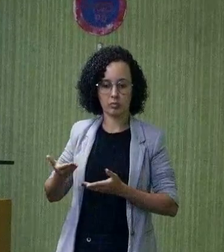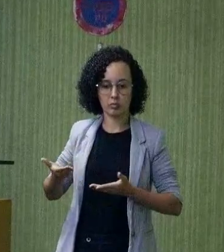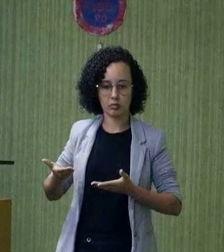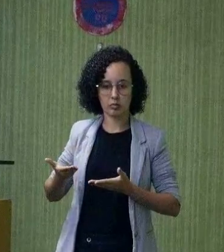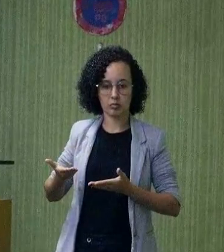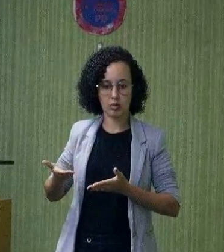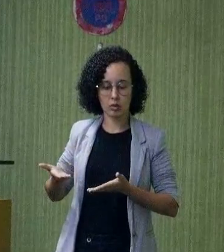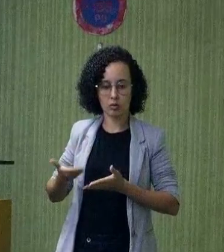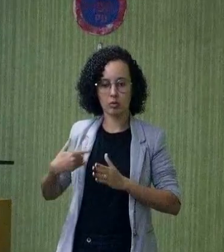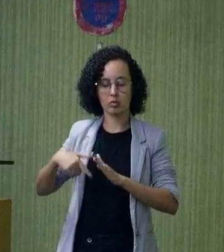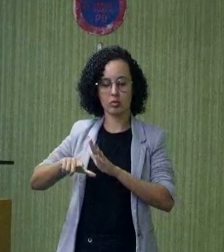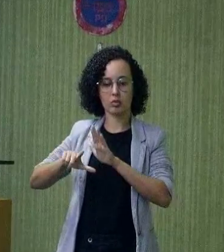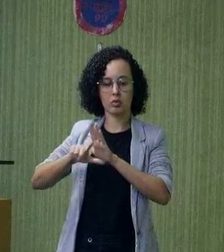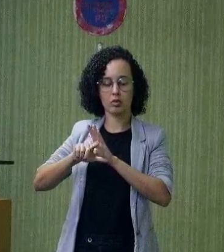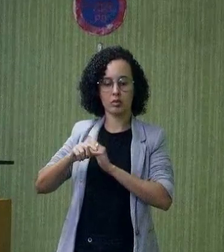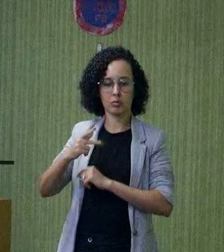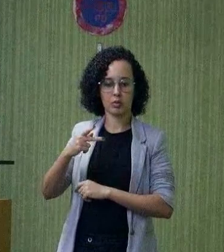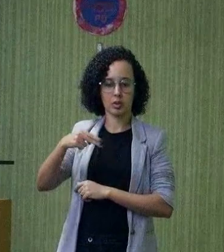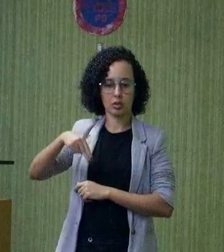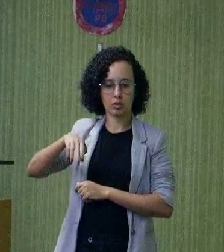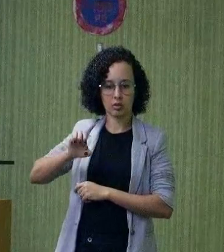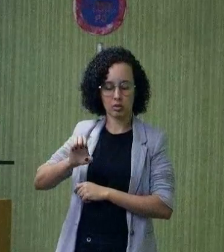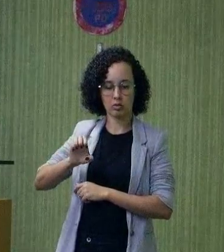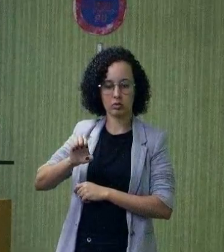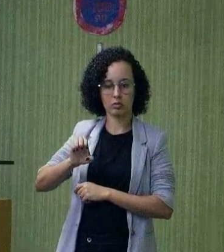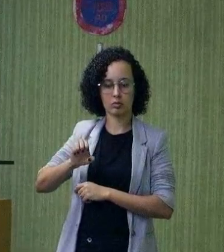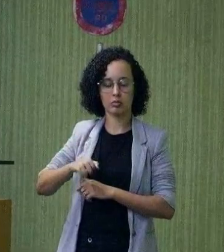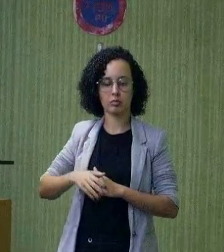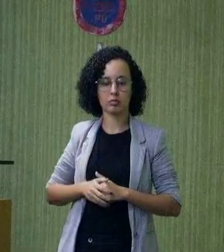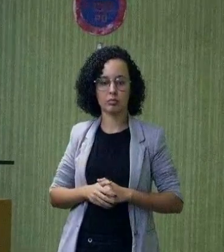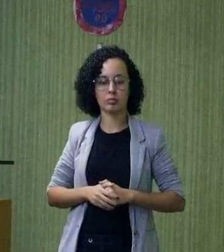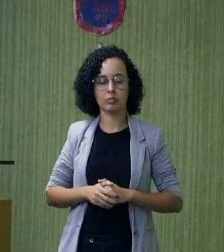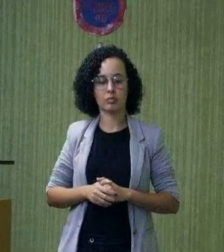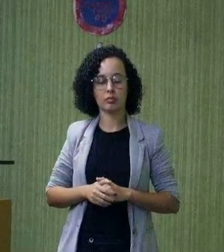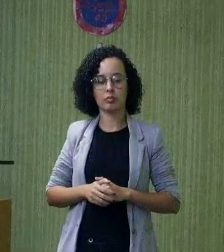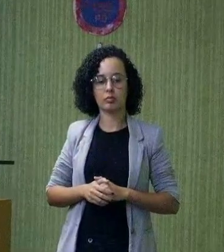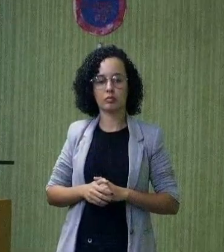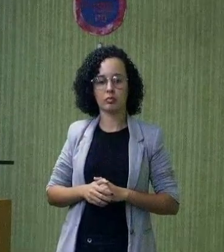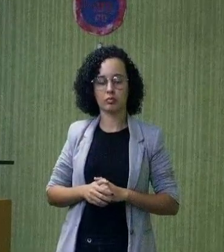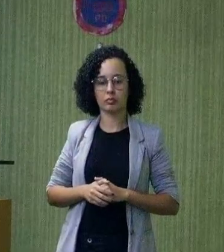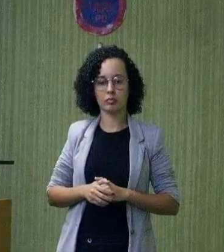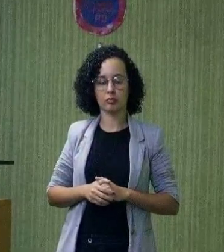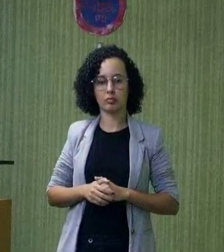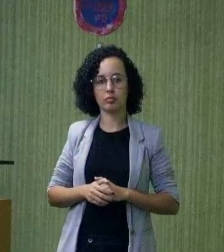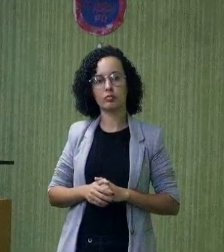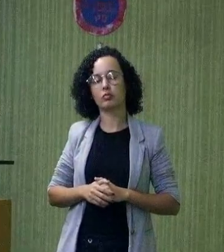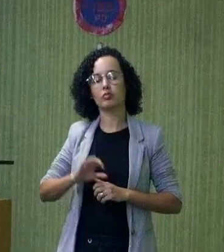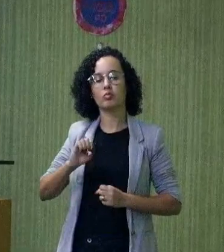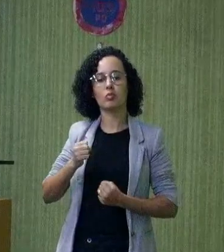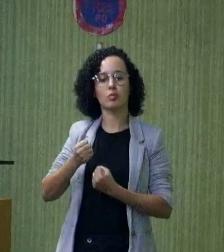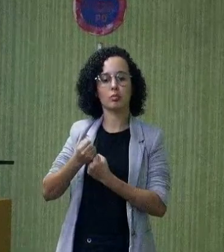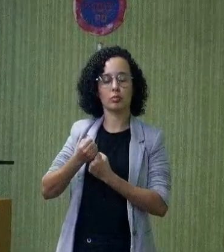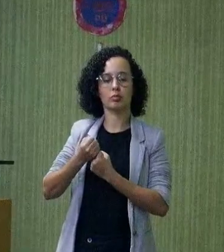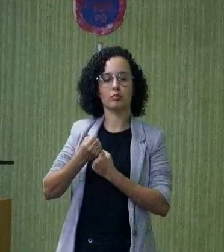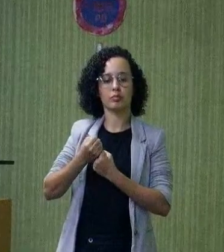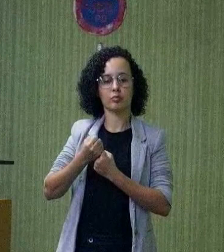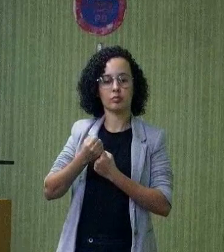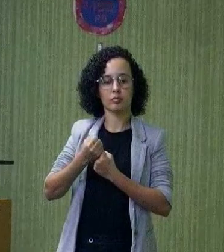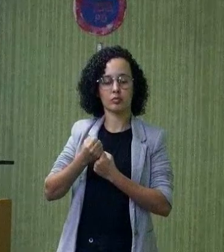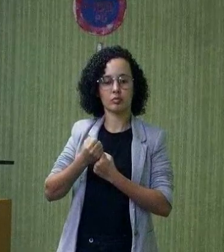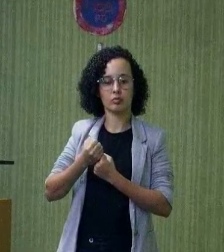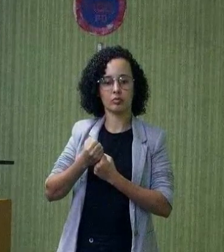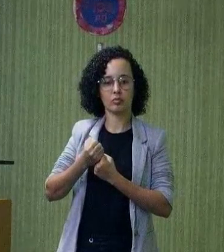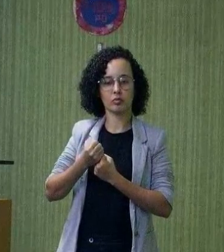do pne que é a lei 13005 de 2014 né com com apoio eh do Ministério da